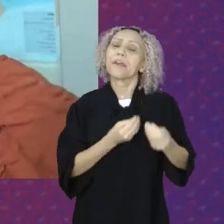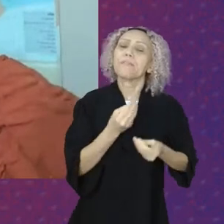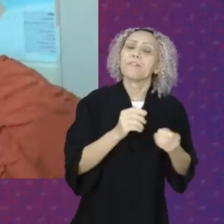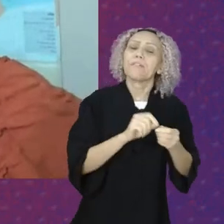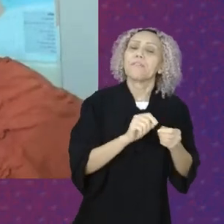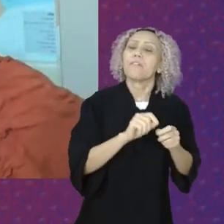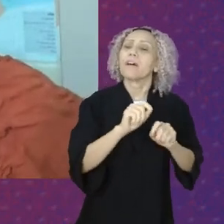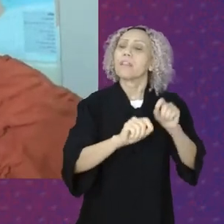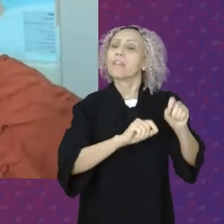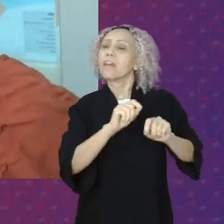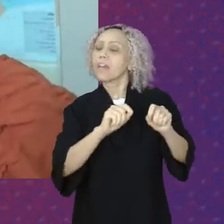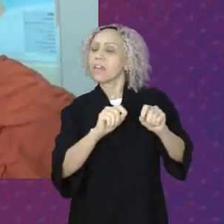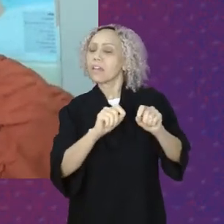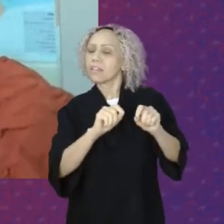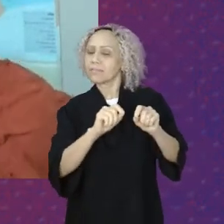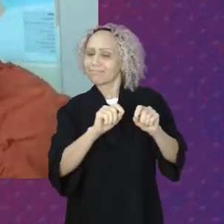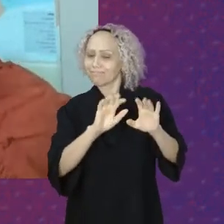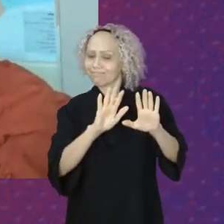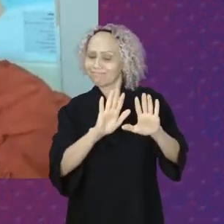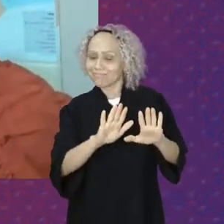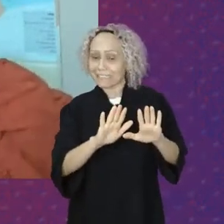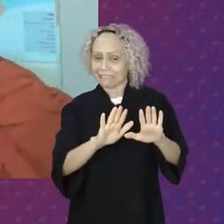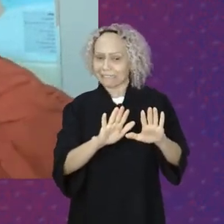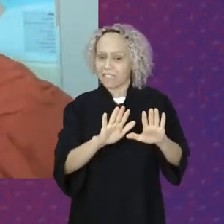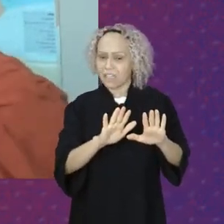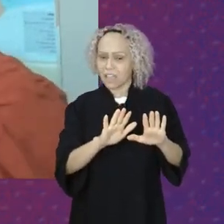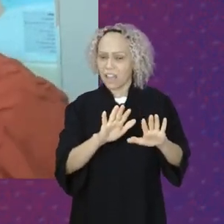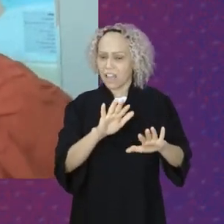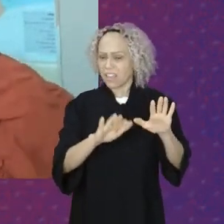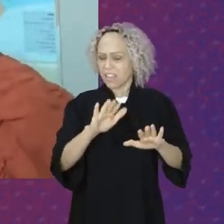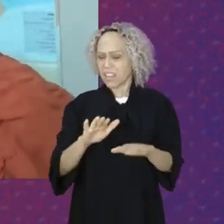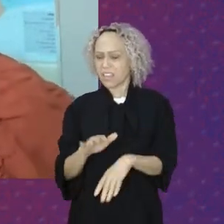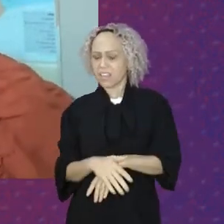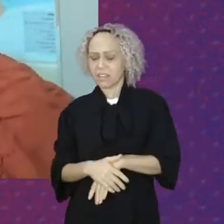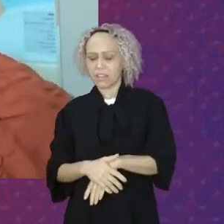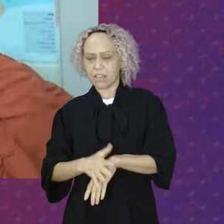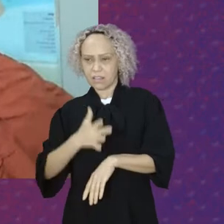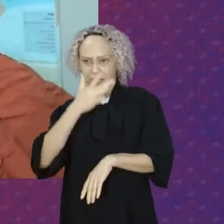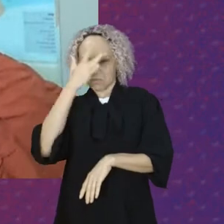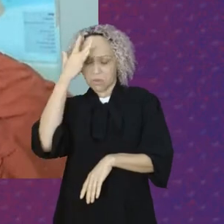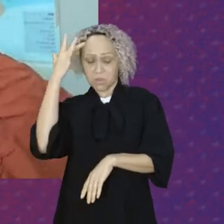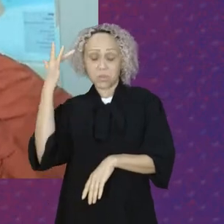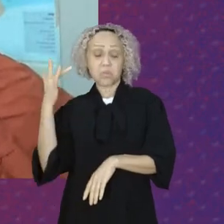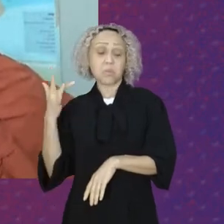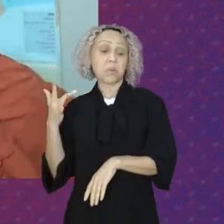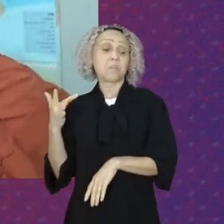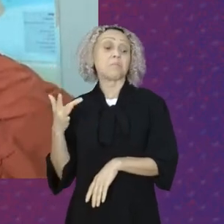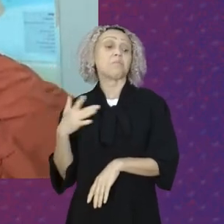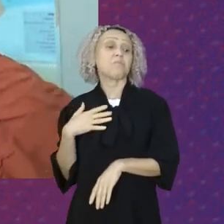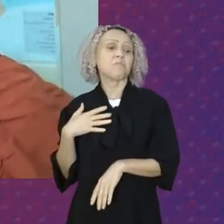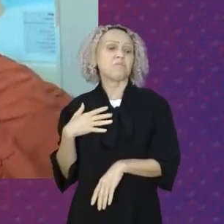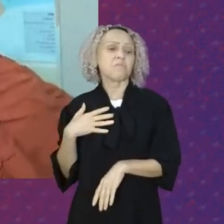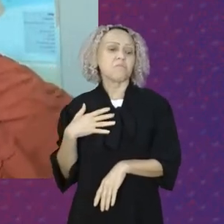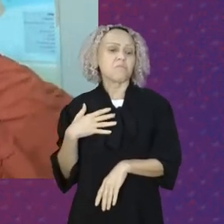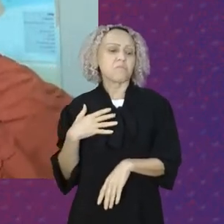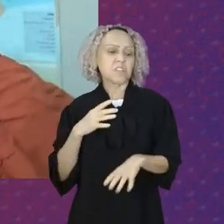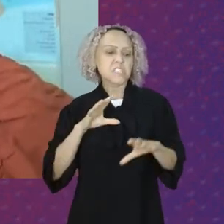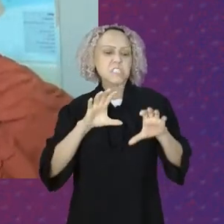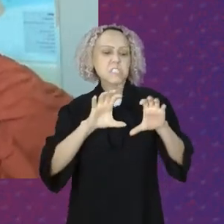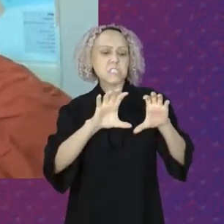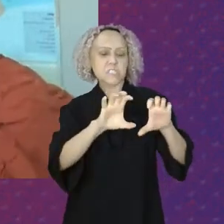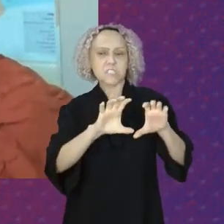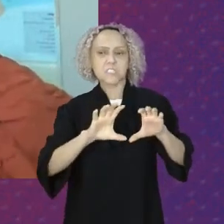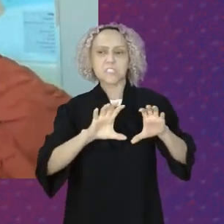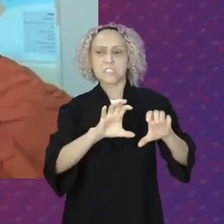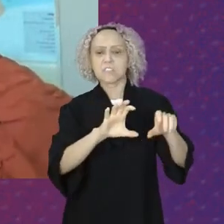você acaba se metendo na vida particular e isso não deixa de ser uma violência, sabe